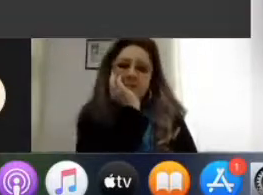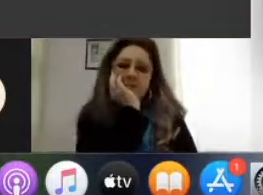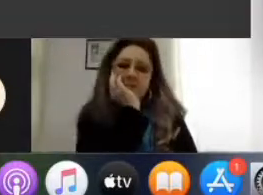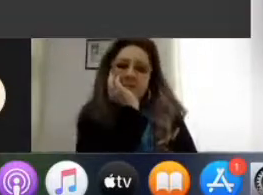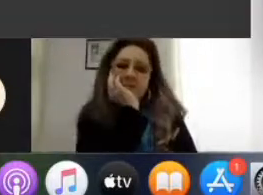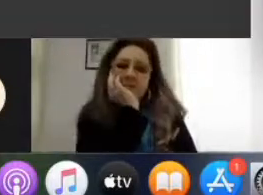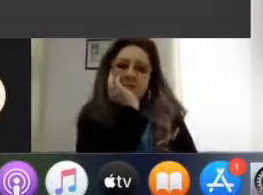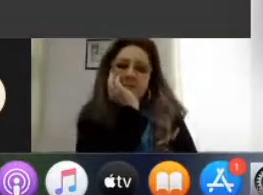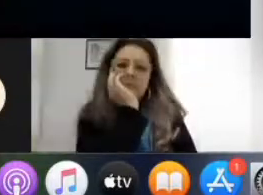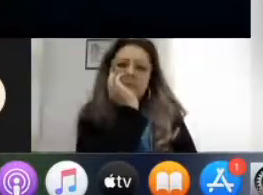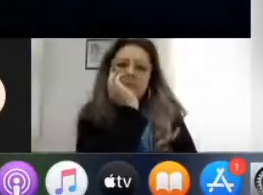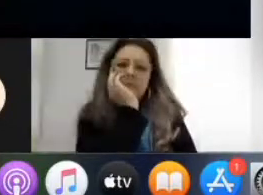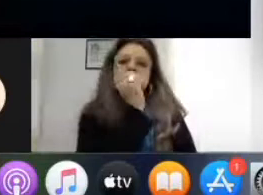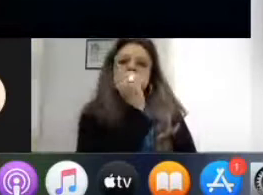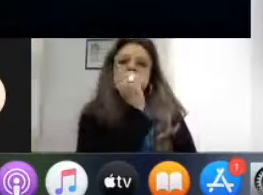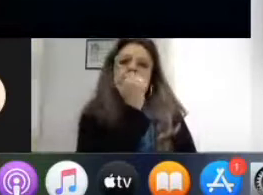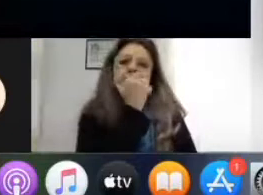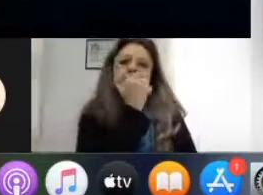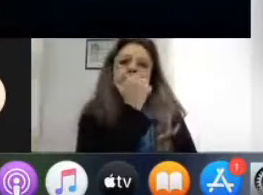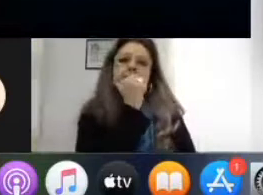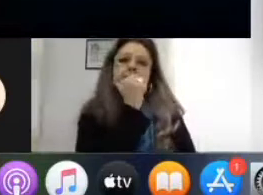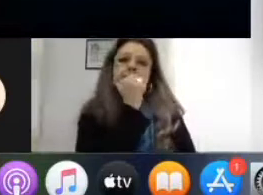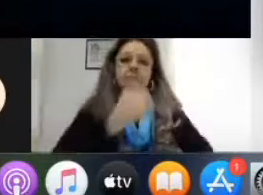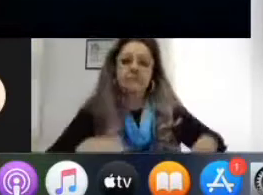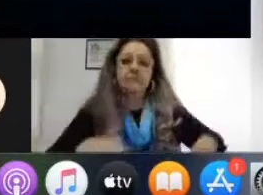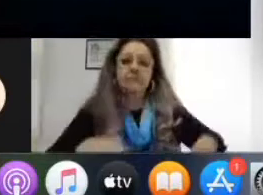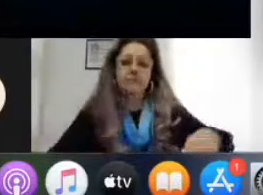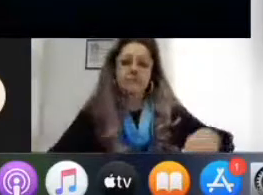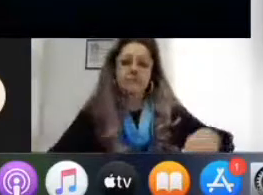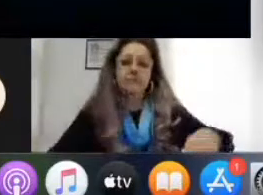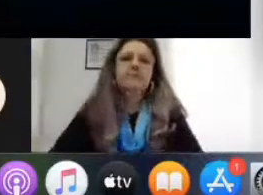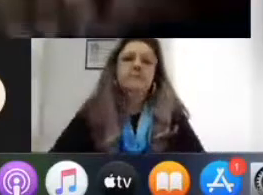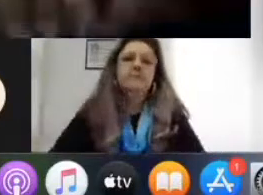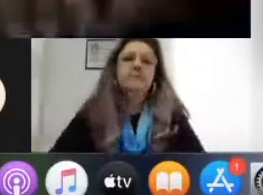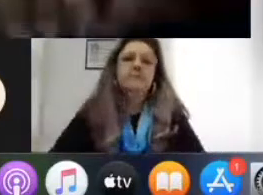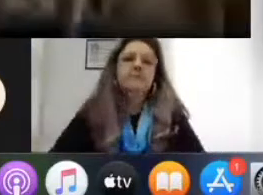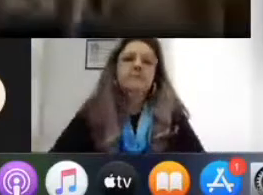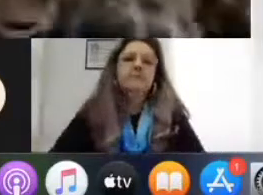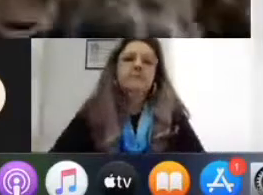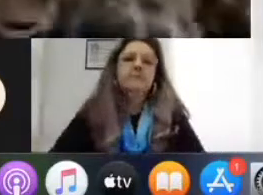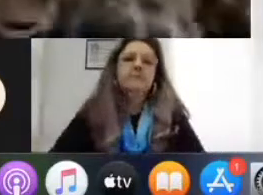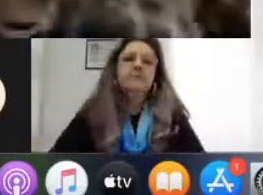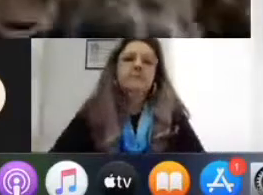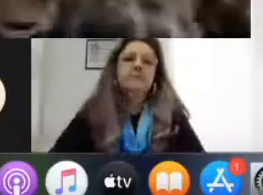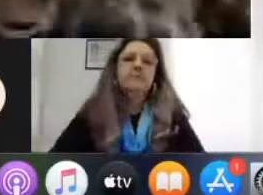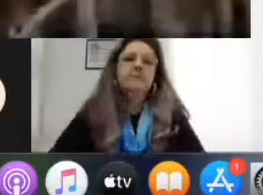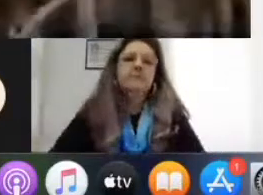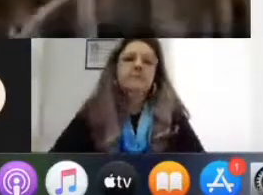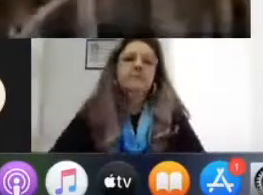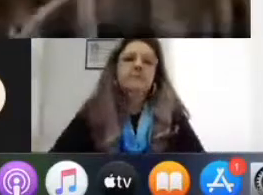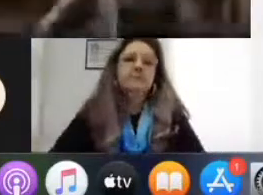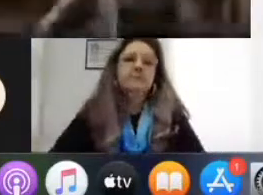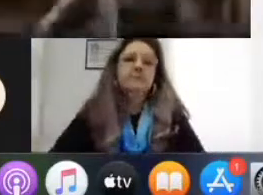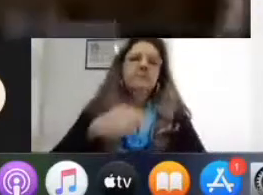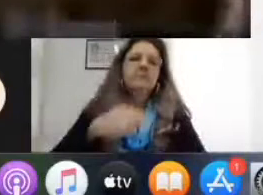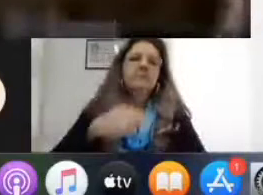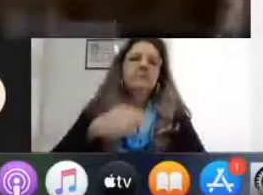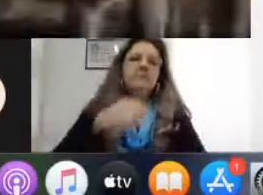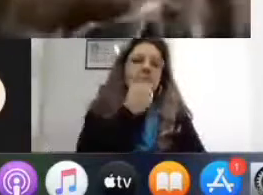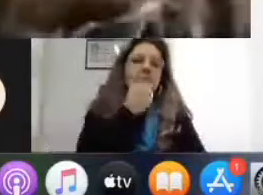pós-graduação, né, que é um aluno mais que tem uma condição de abstração melhor, né, eu